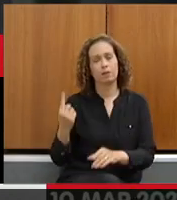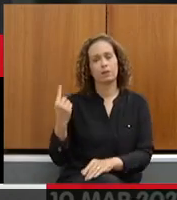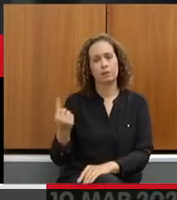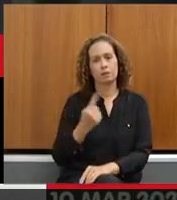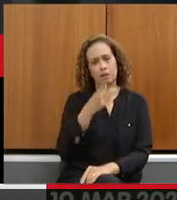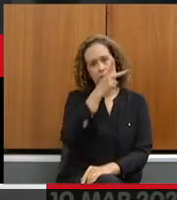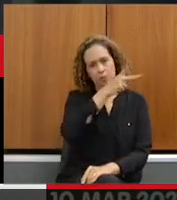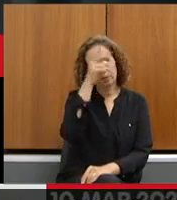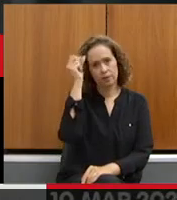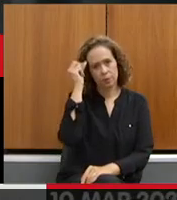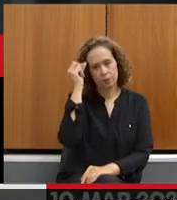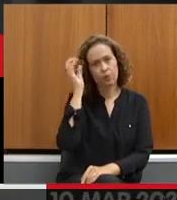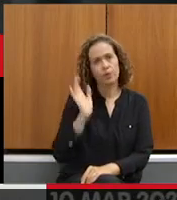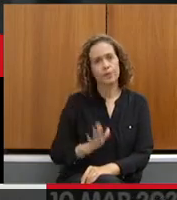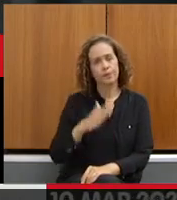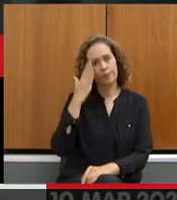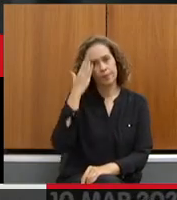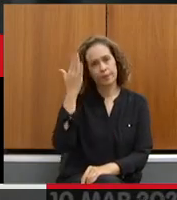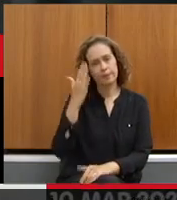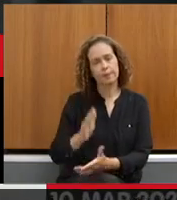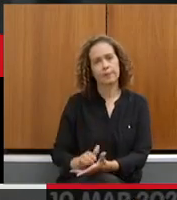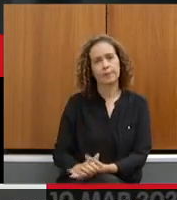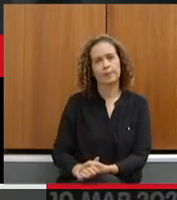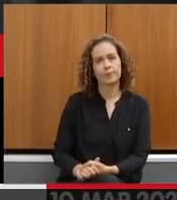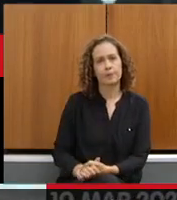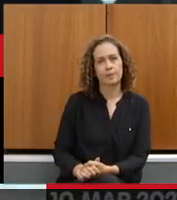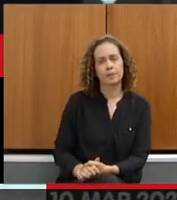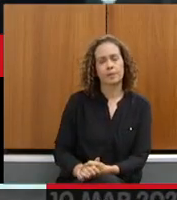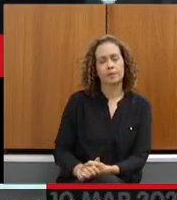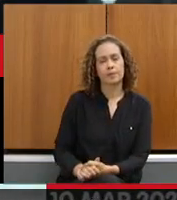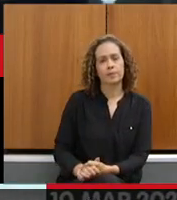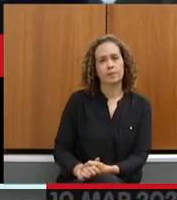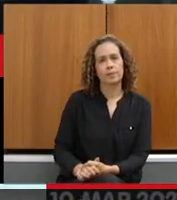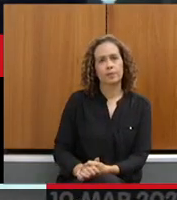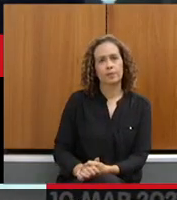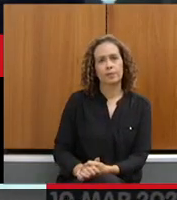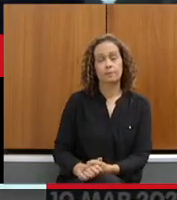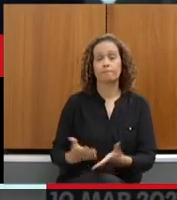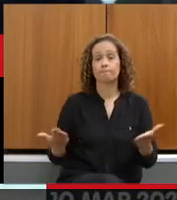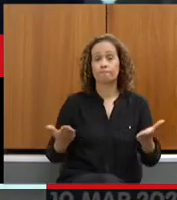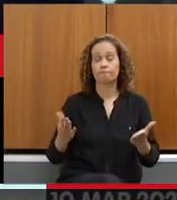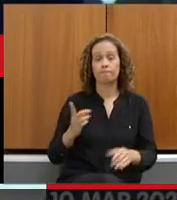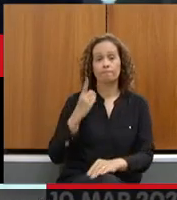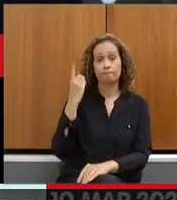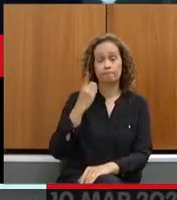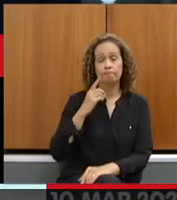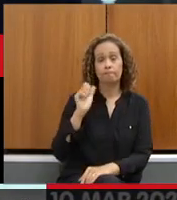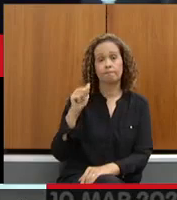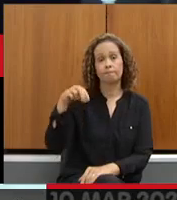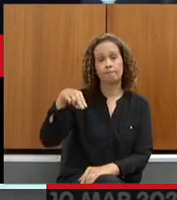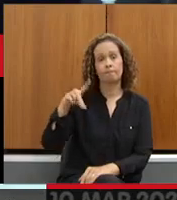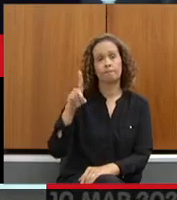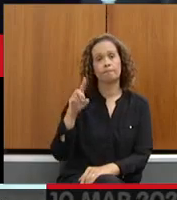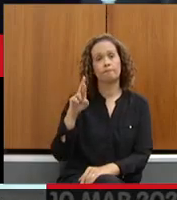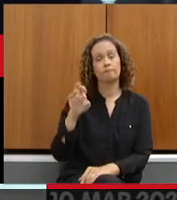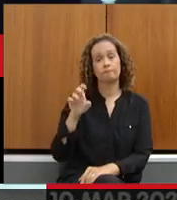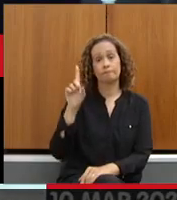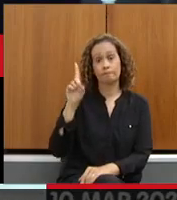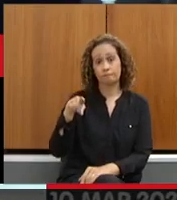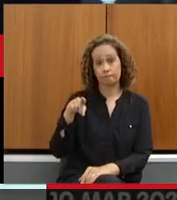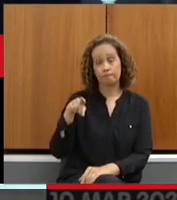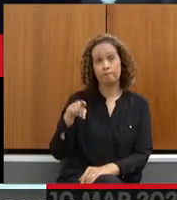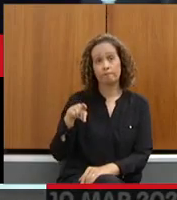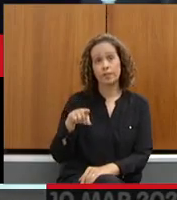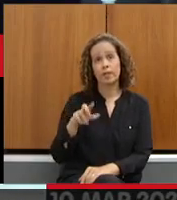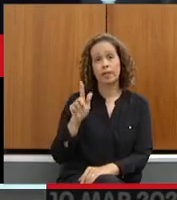funciona bom obrigado e com a palavra Deputado André Quintão para sua